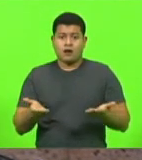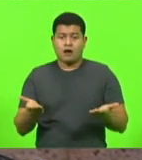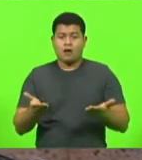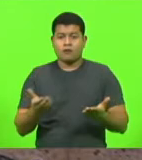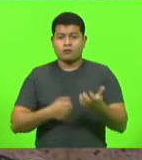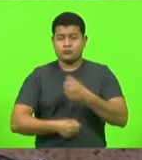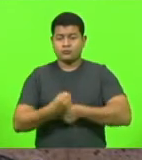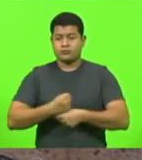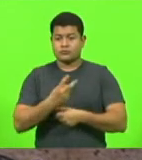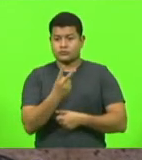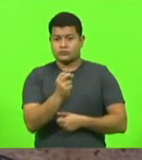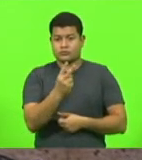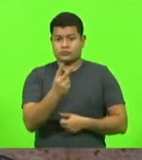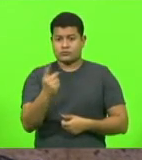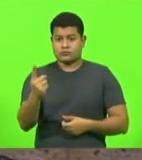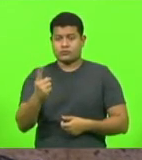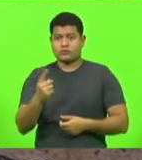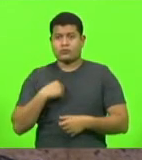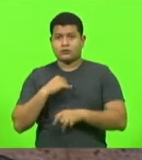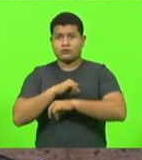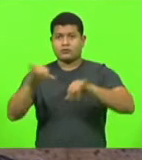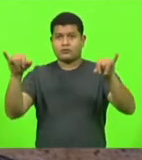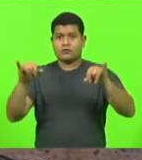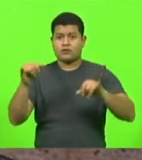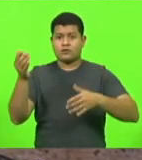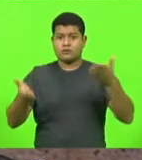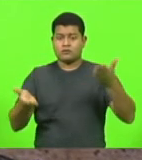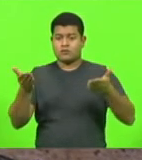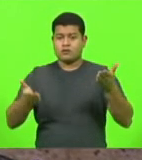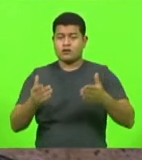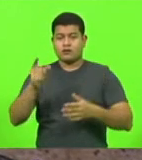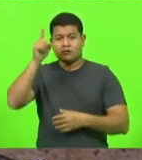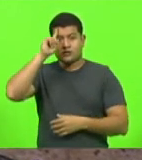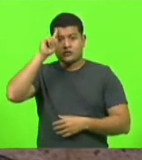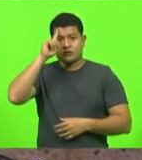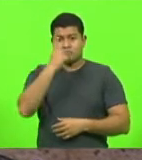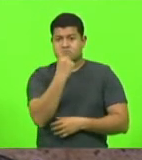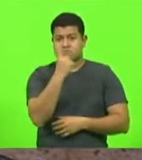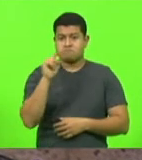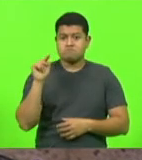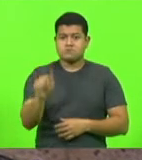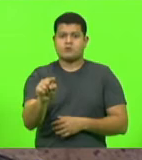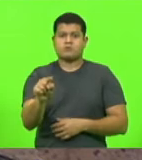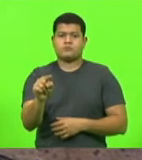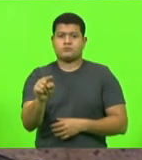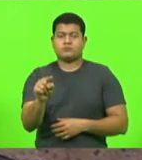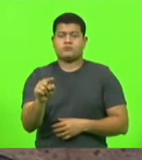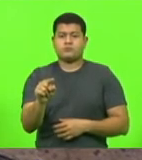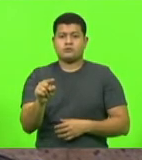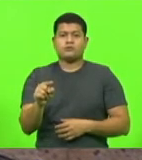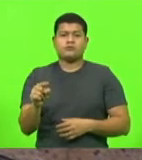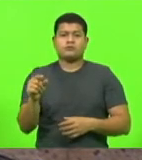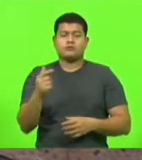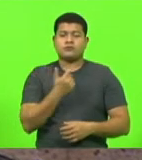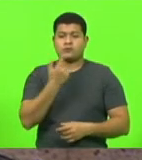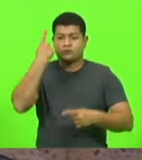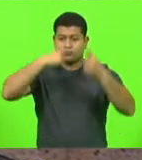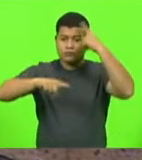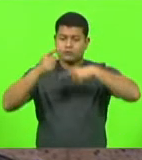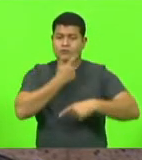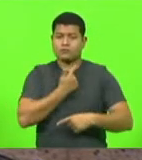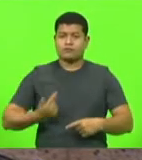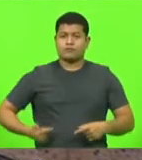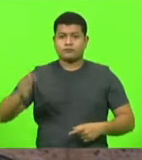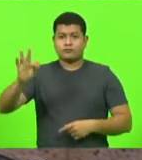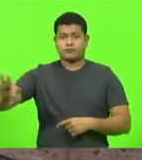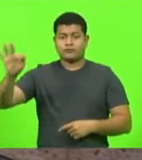foi divulgado um balanço geral de 1.000 dias de governo federal pela Agência Brasil. Eu vou fazer